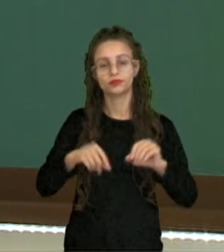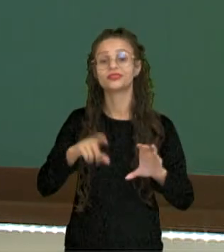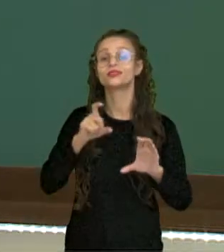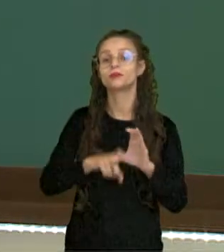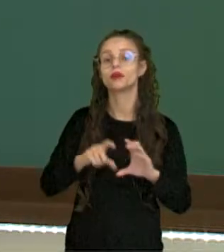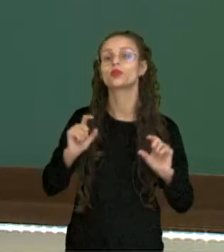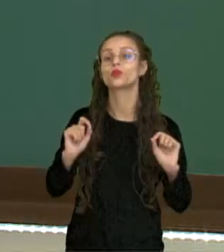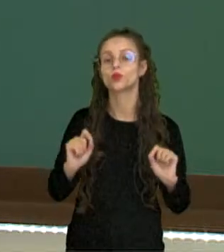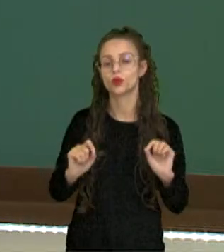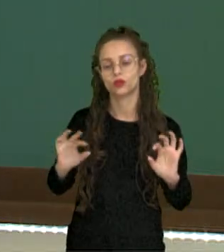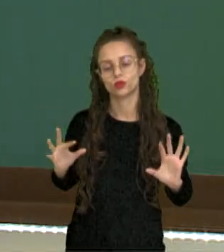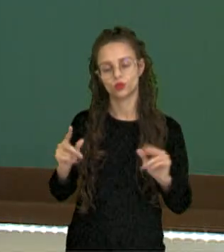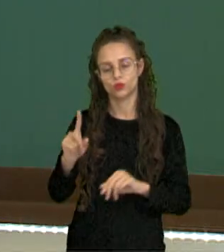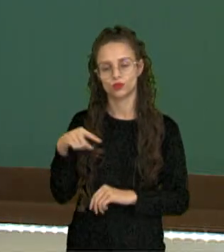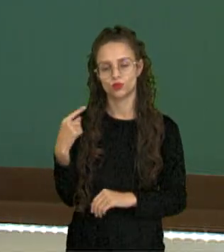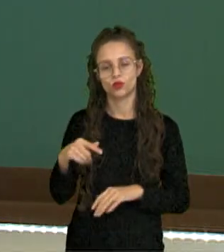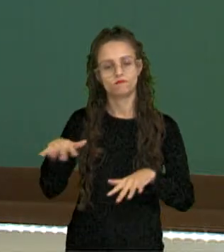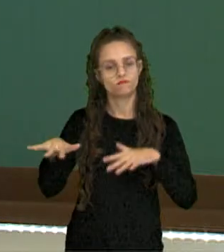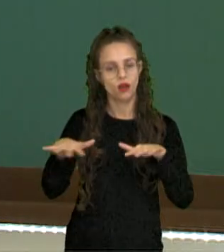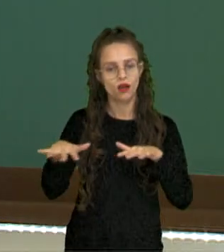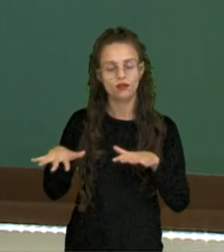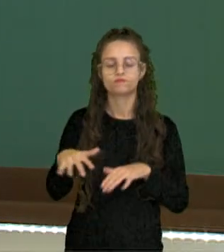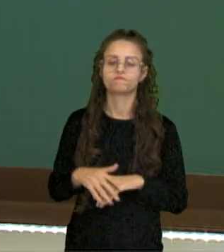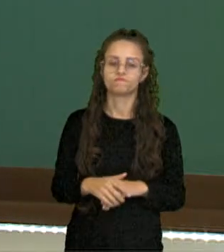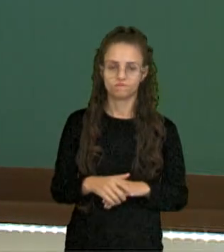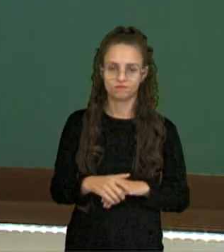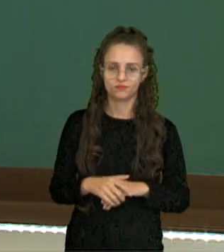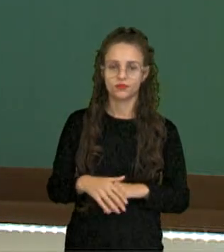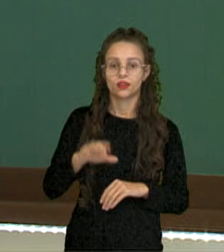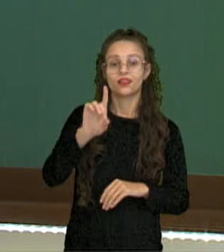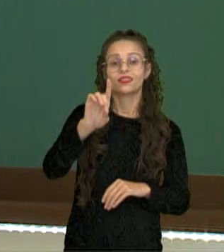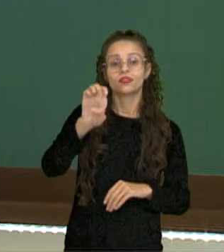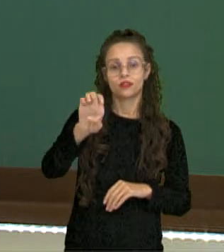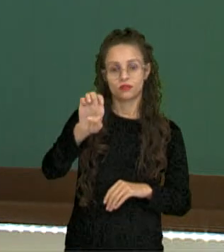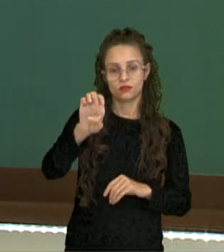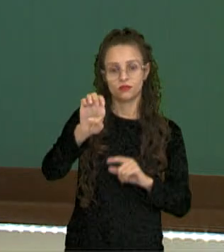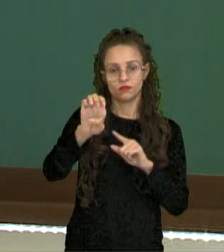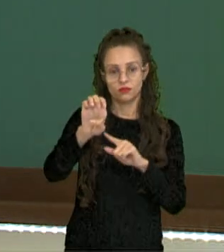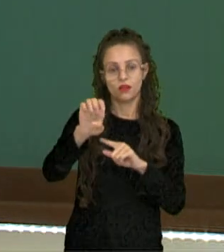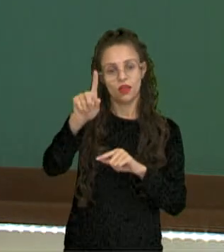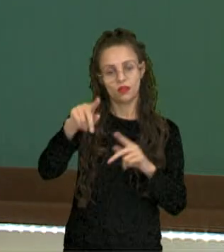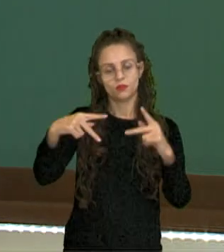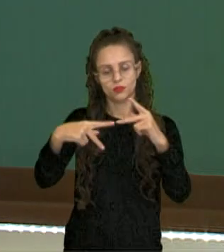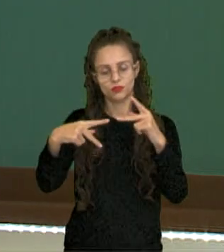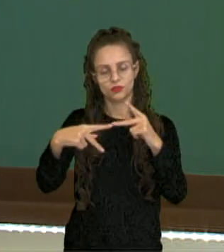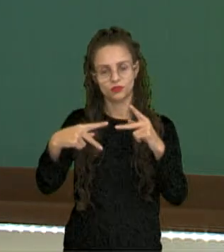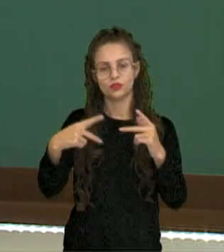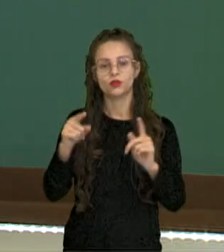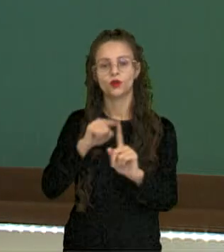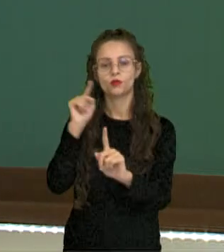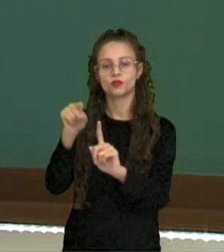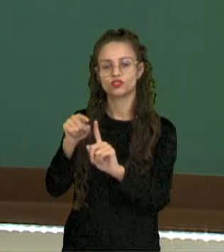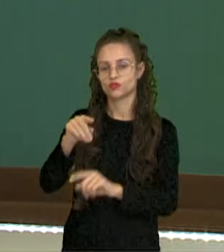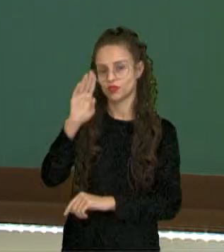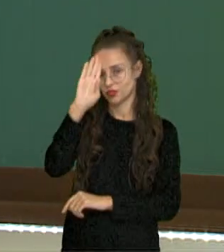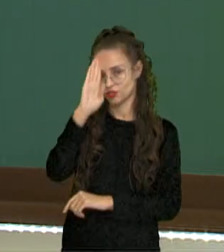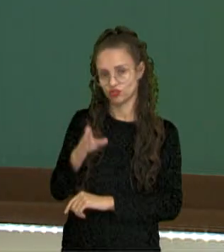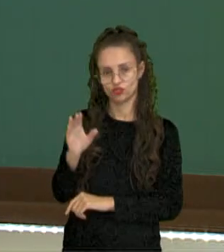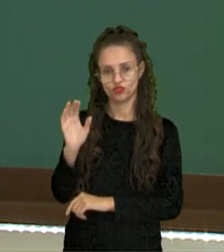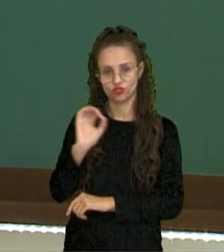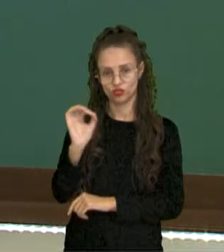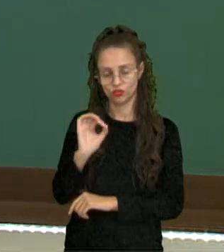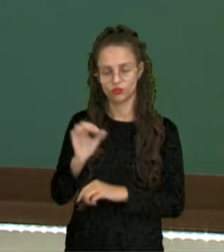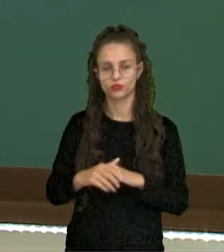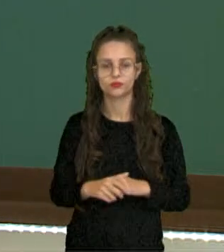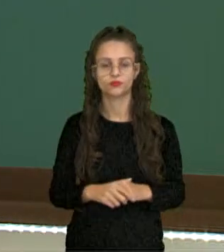de que todos se mobilizem. Ó, o de é a preposição, então objetiva indireta.